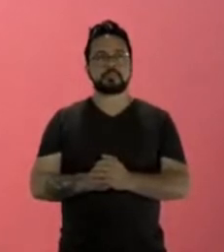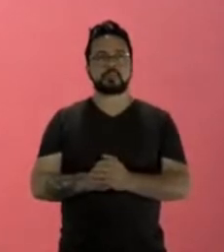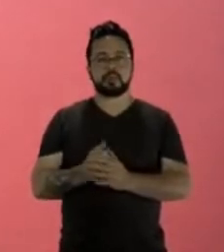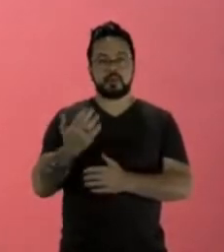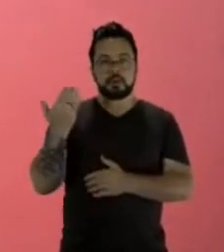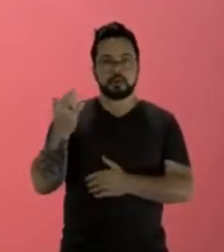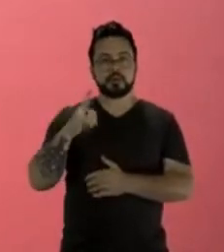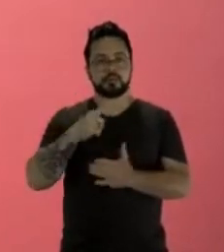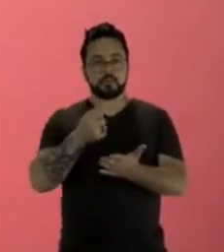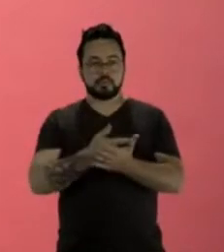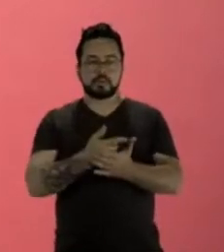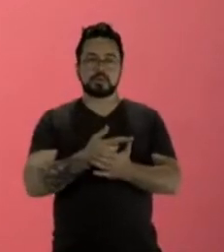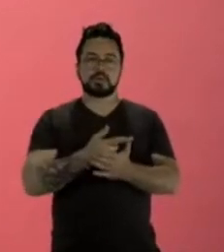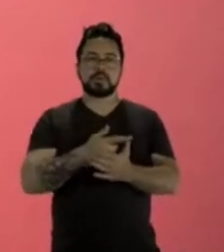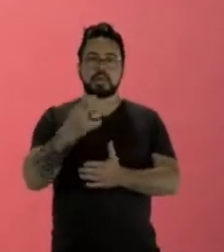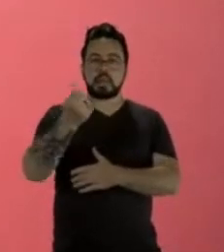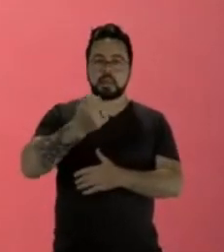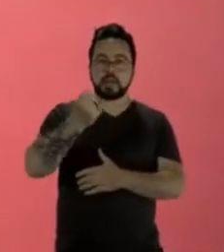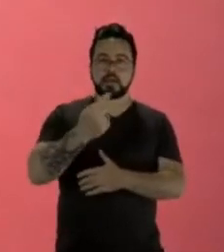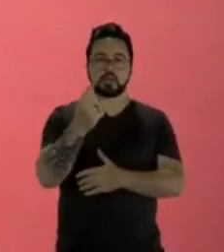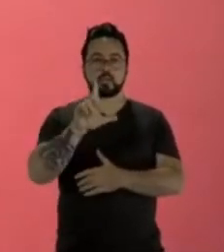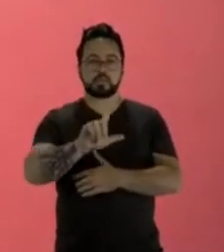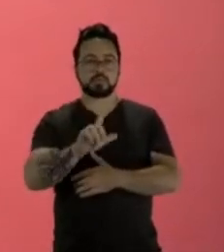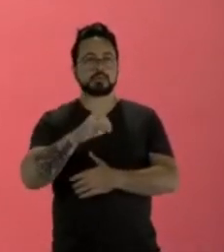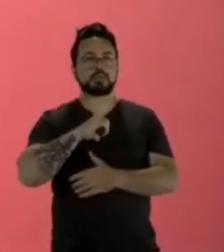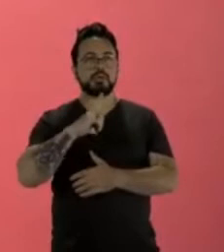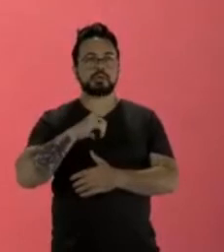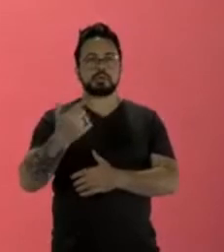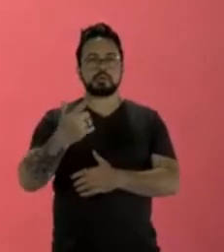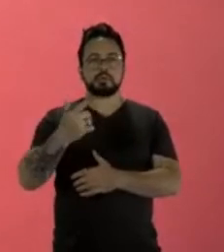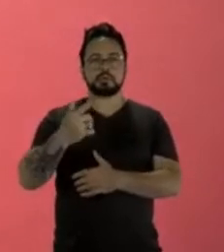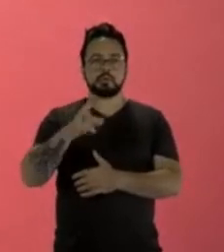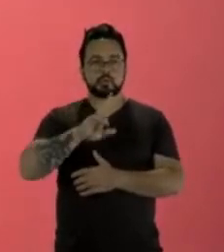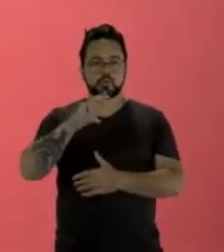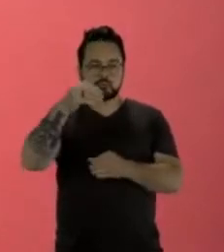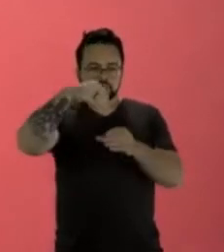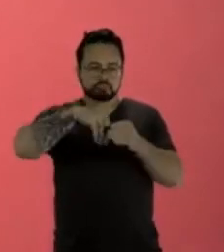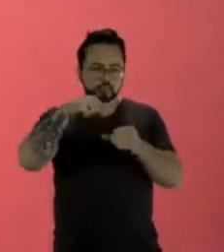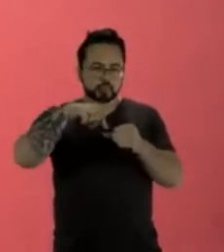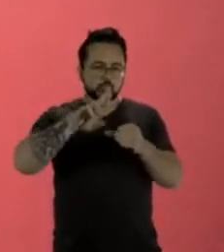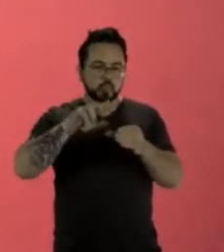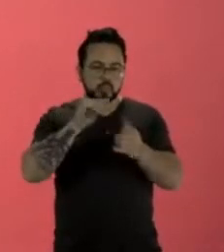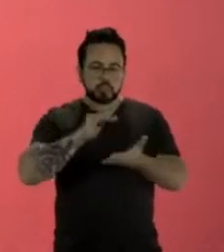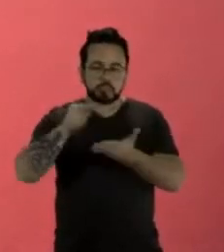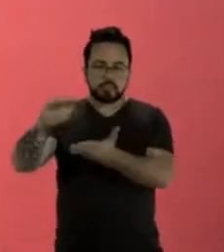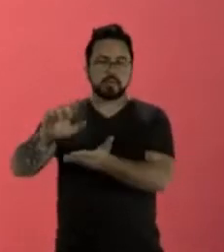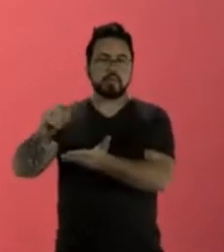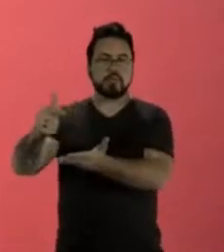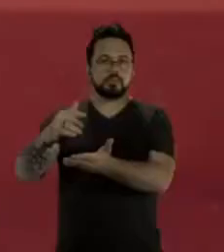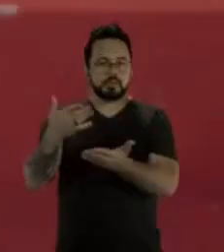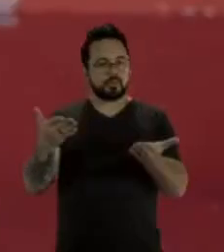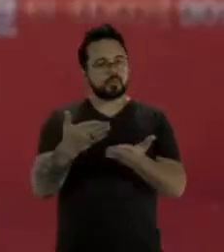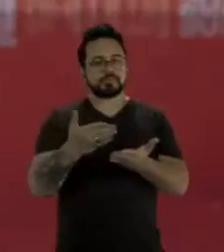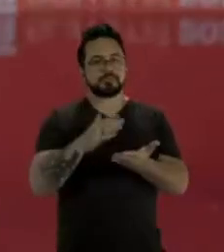comprava um litro de leite e aí você só se abastecia conteúdo, né? Hoje em dia, a gente compra e descarta.